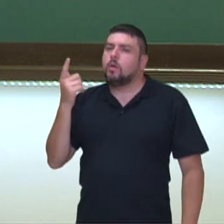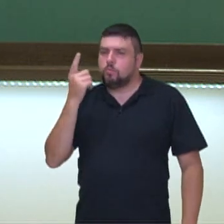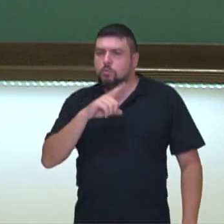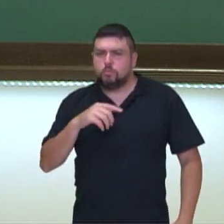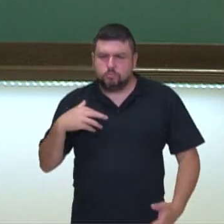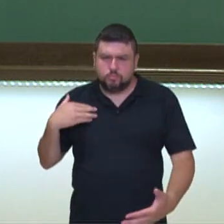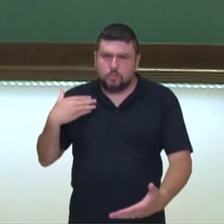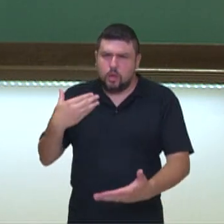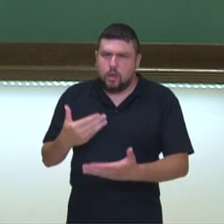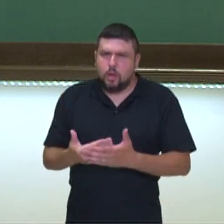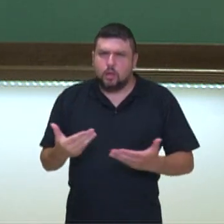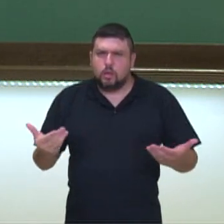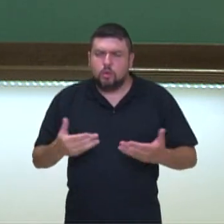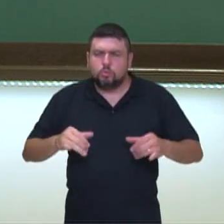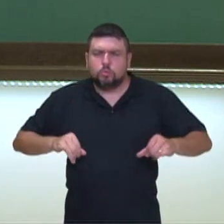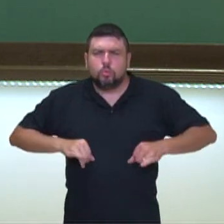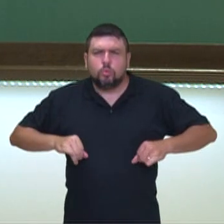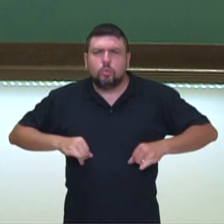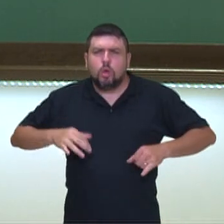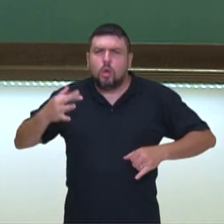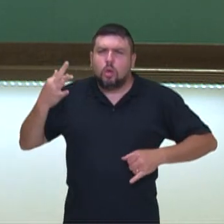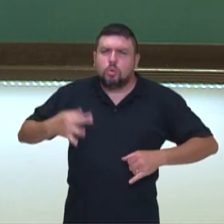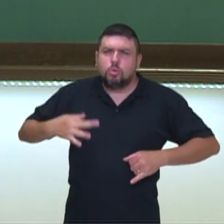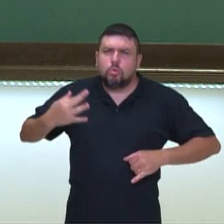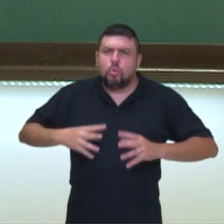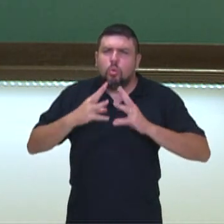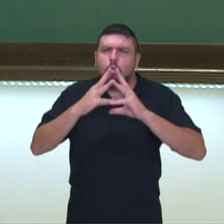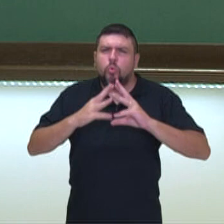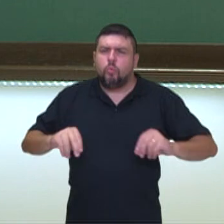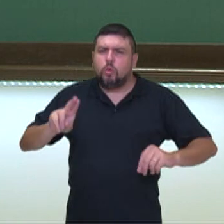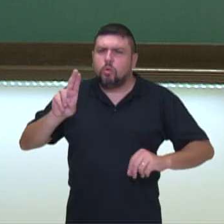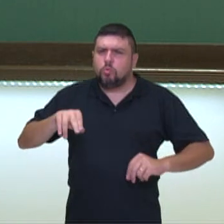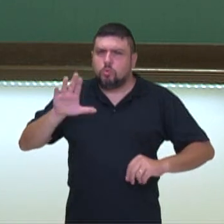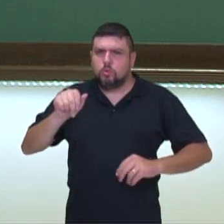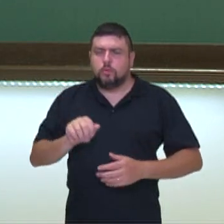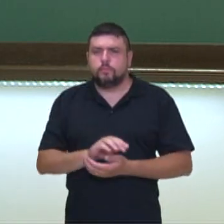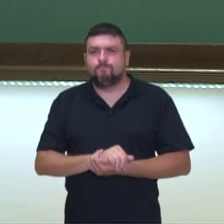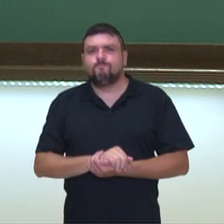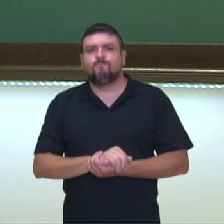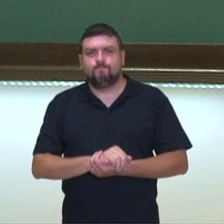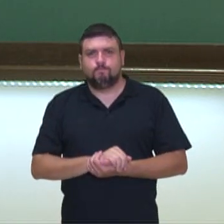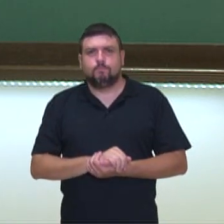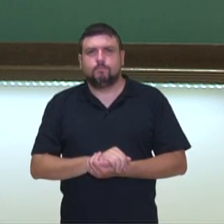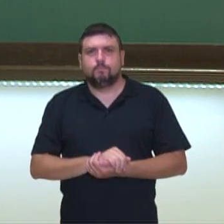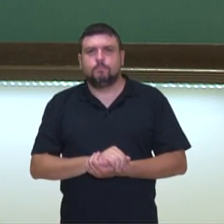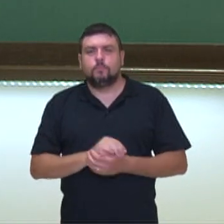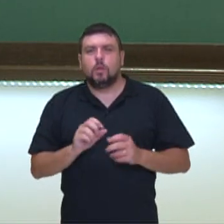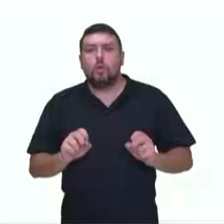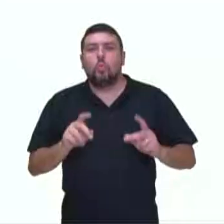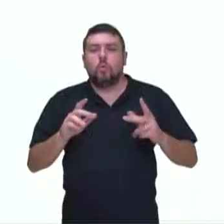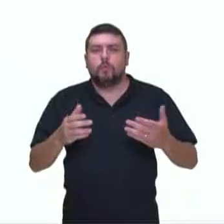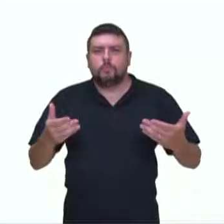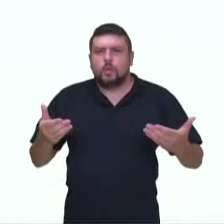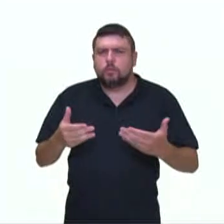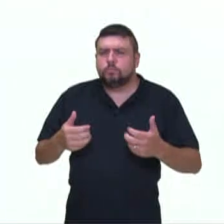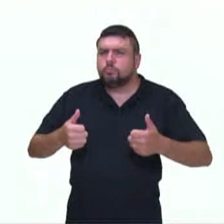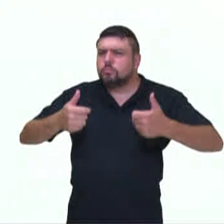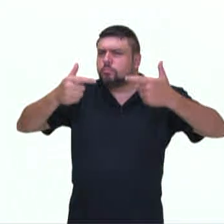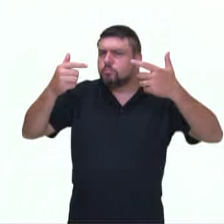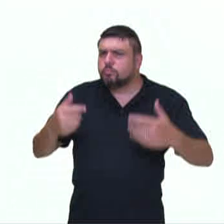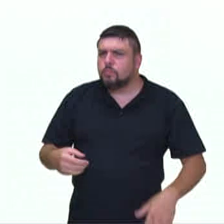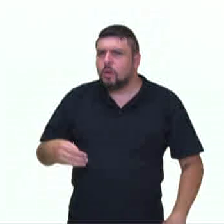ela sofre de uma dor que nunca vai passar, ok? Vamos adiante, tá? A gente vai falar aqui do Mark, o Mark